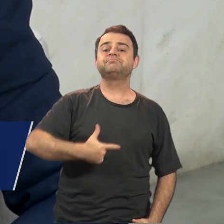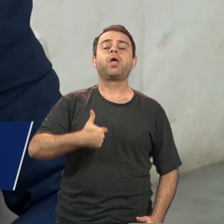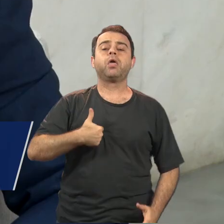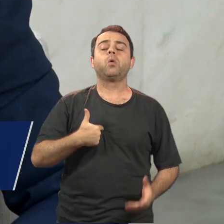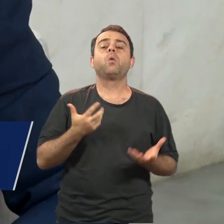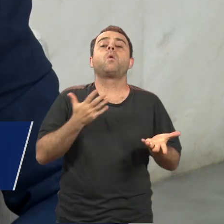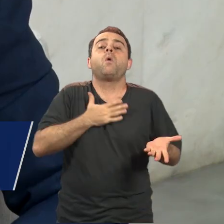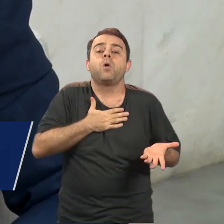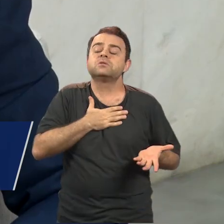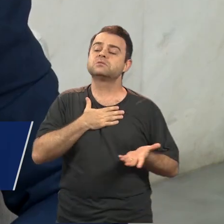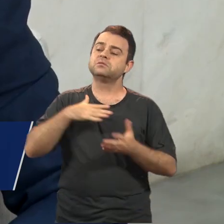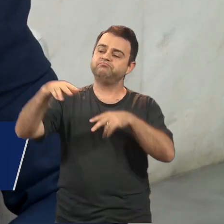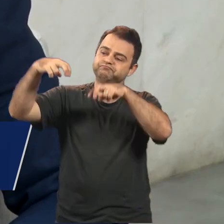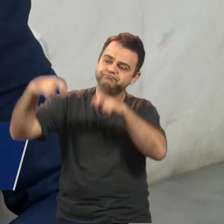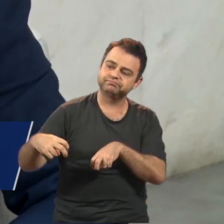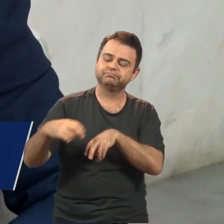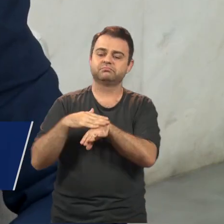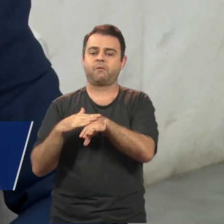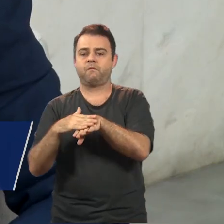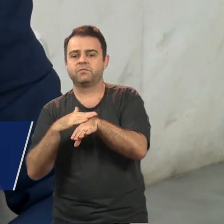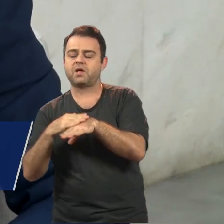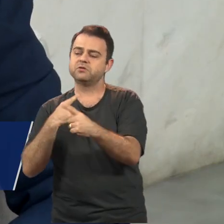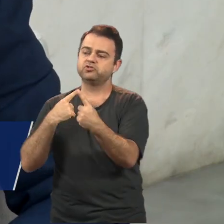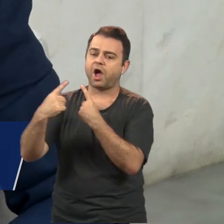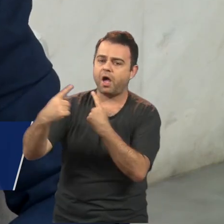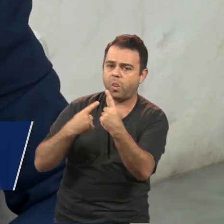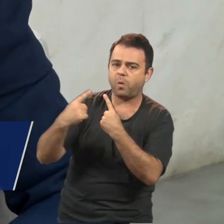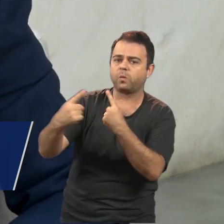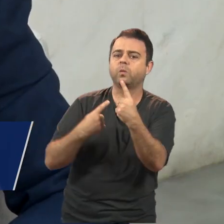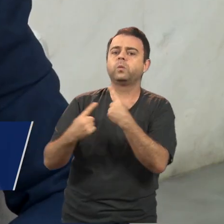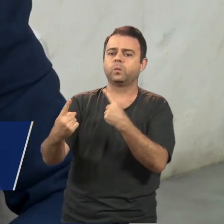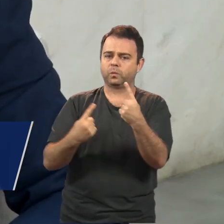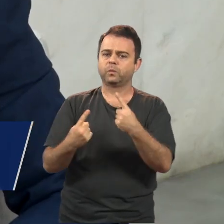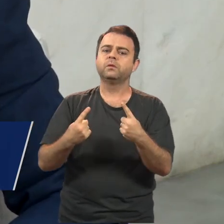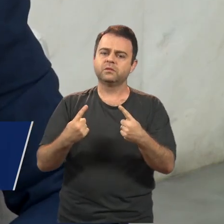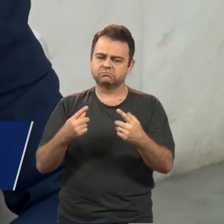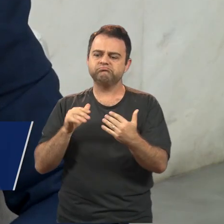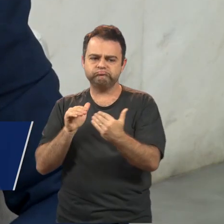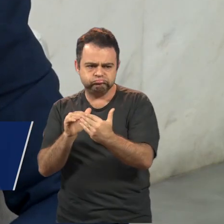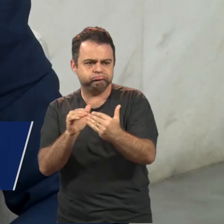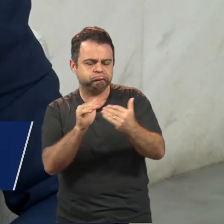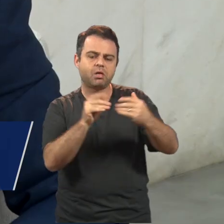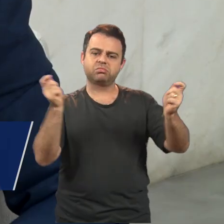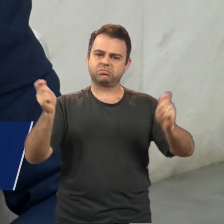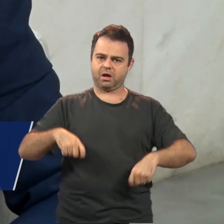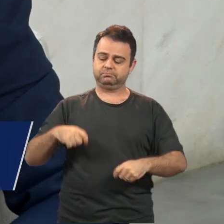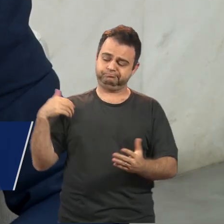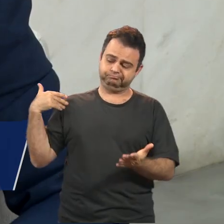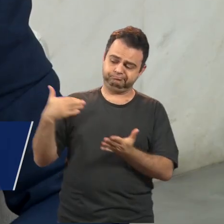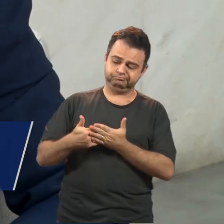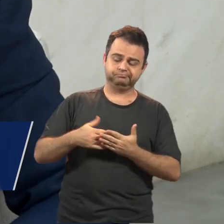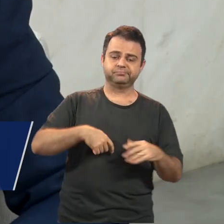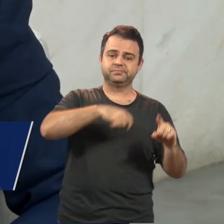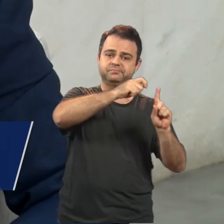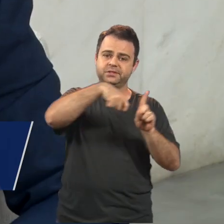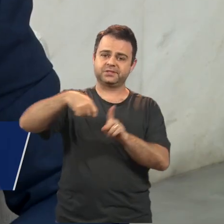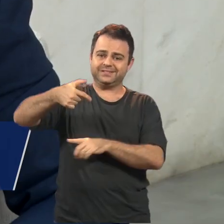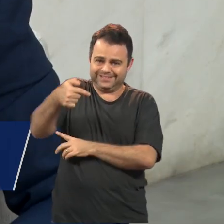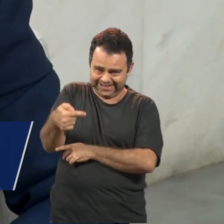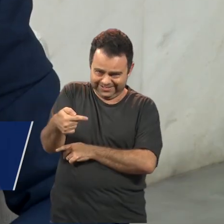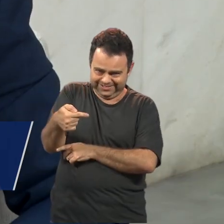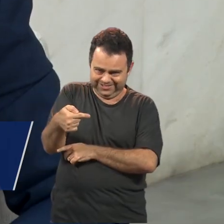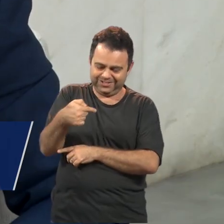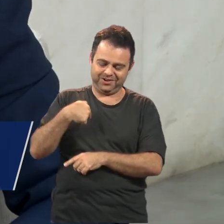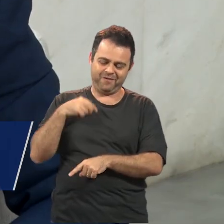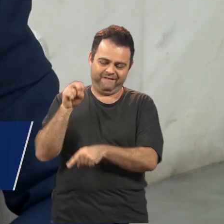conversa, pelo diálogo. Eu acho que esse é o melhor caminho para que entre num consenso. E nesses 7 meses, o nosso mandato tem provado